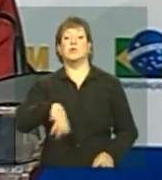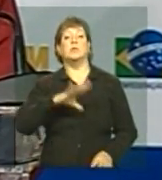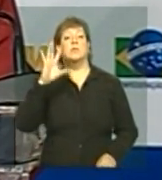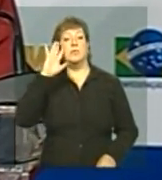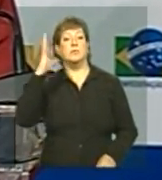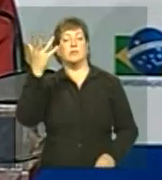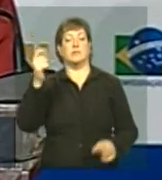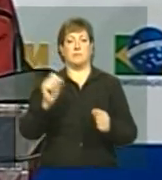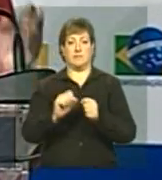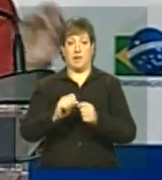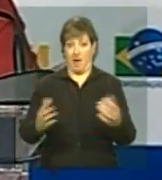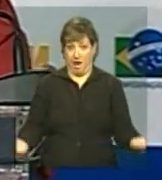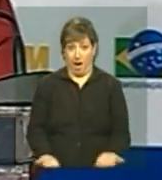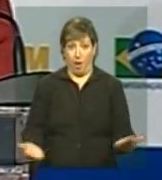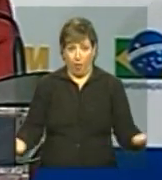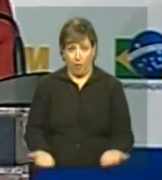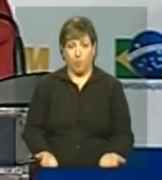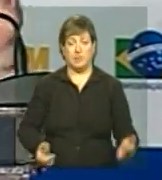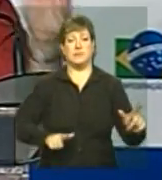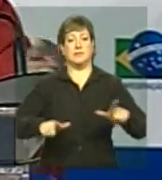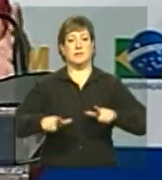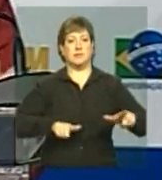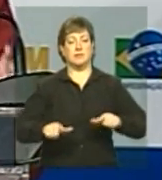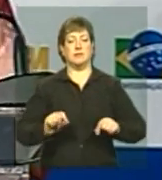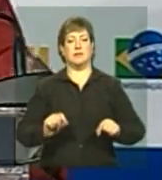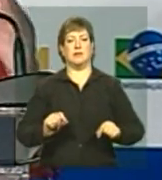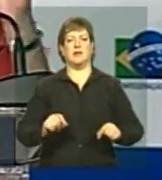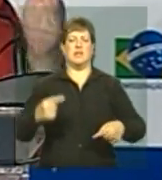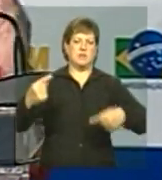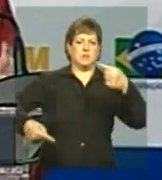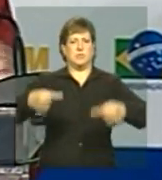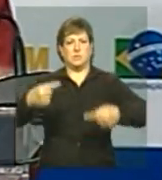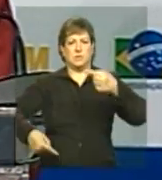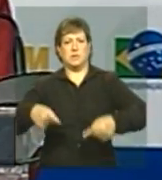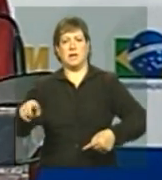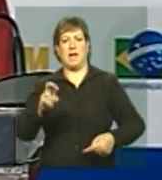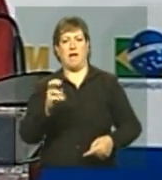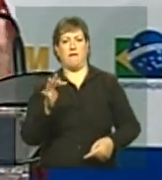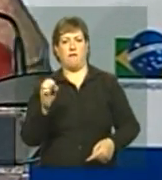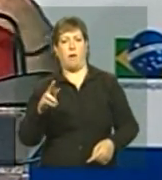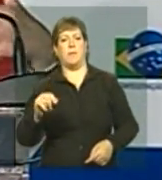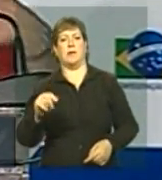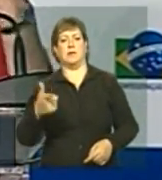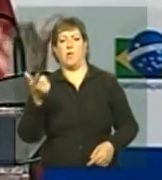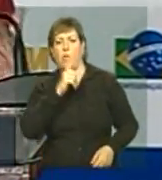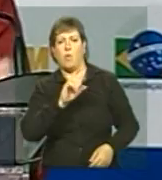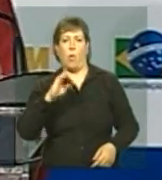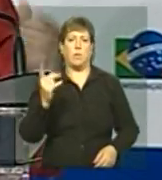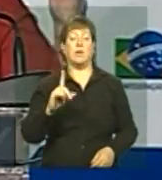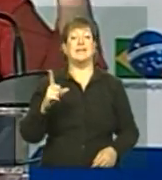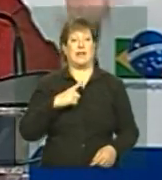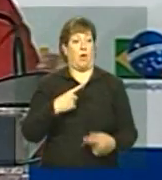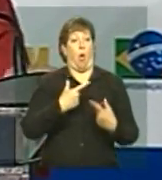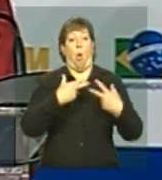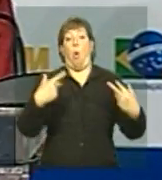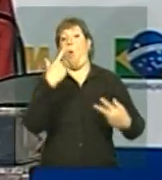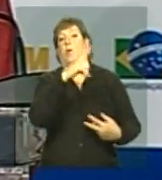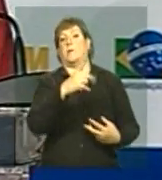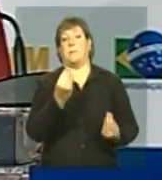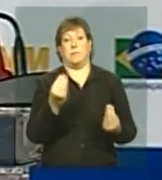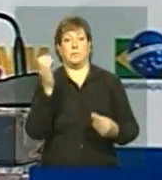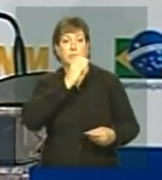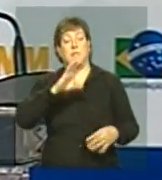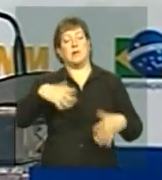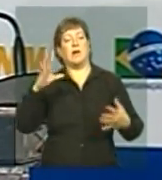resolvemos agora atuar, em vez de ficar discutindo se a reforma sai ou não sai, tem coisas tão prementes, nós